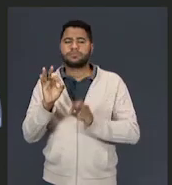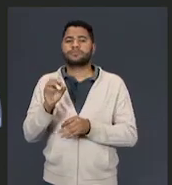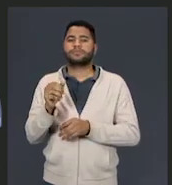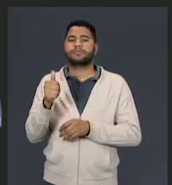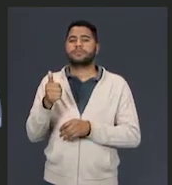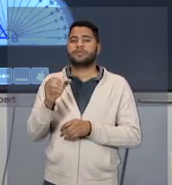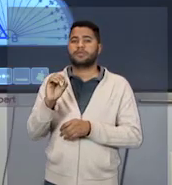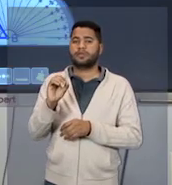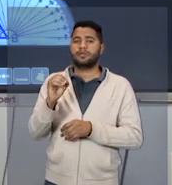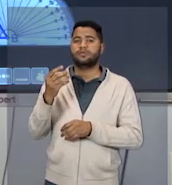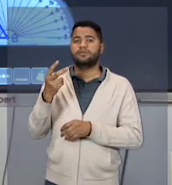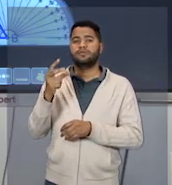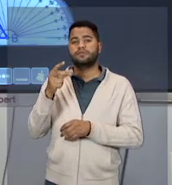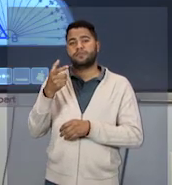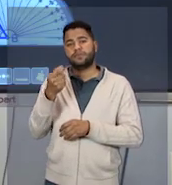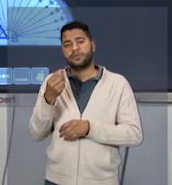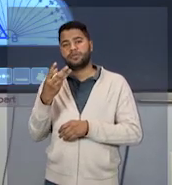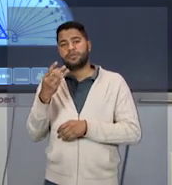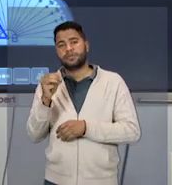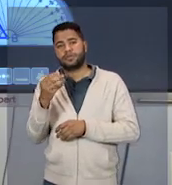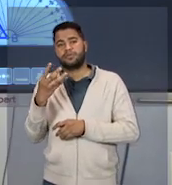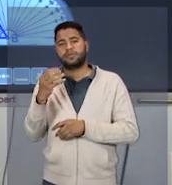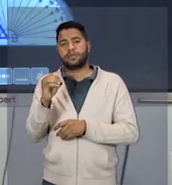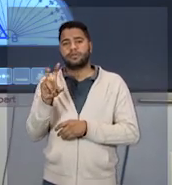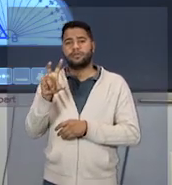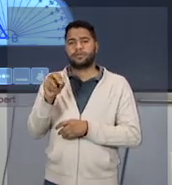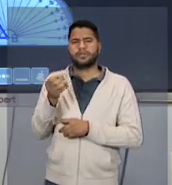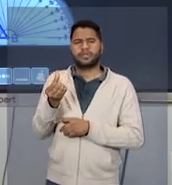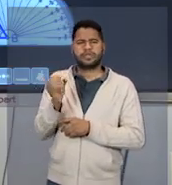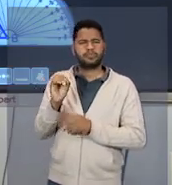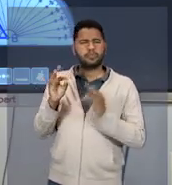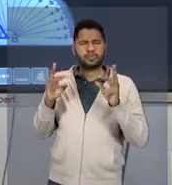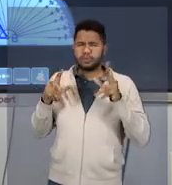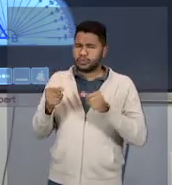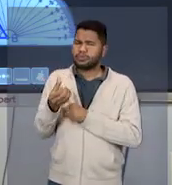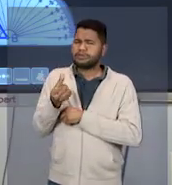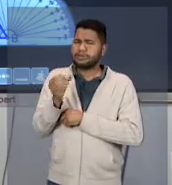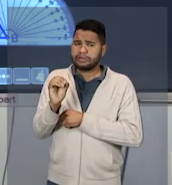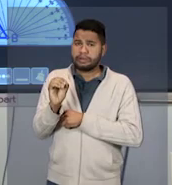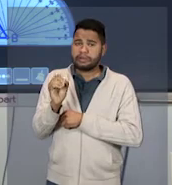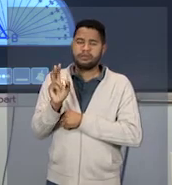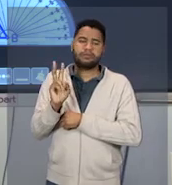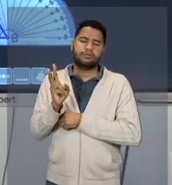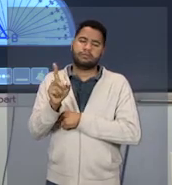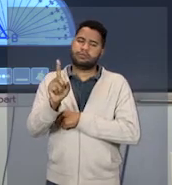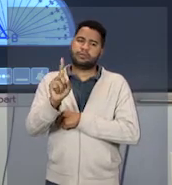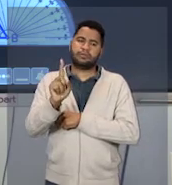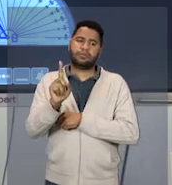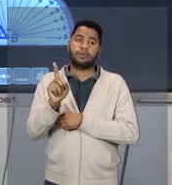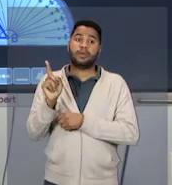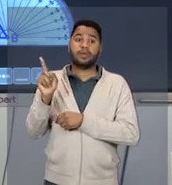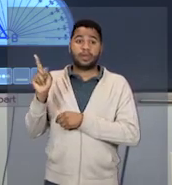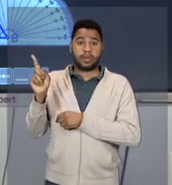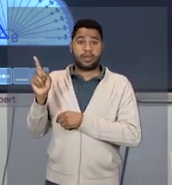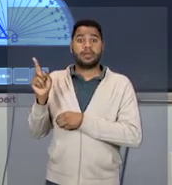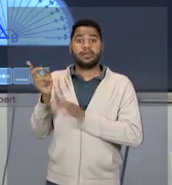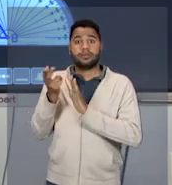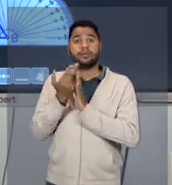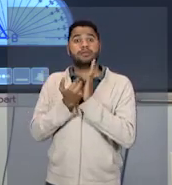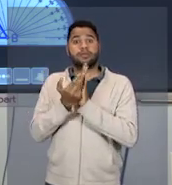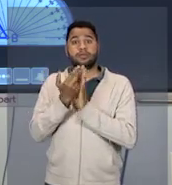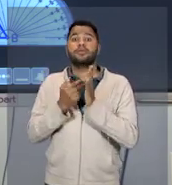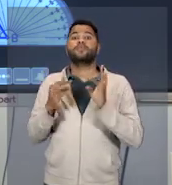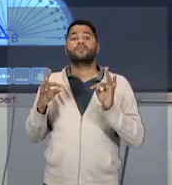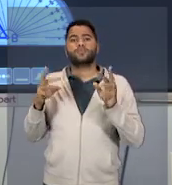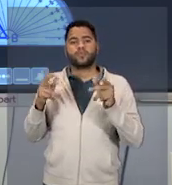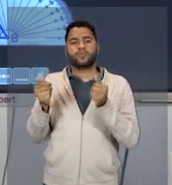20, 30, 40, 50, 60. Mas, Expedito, mas tudo vai dar 60? Nem sempre. Esse desenho, todos